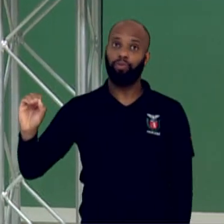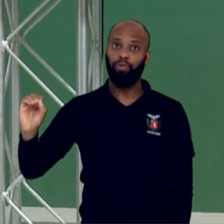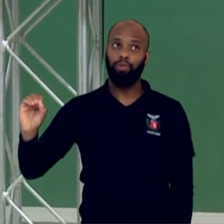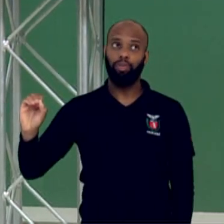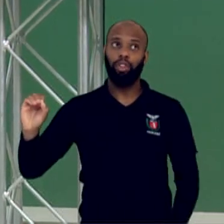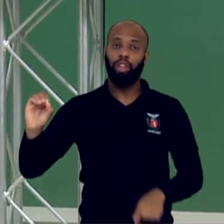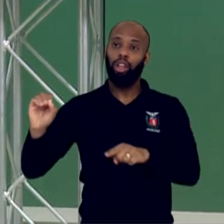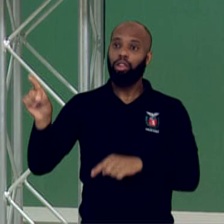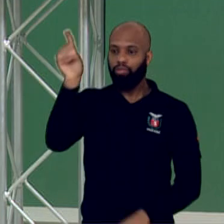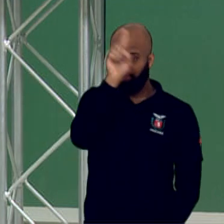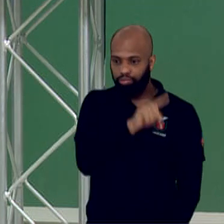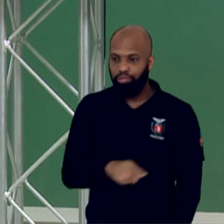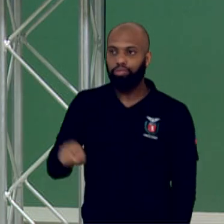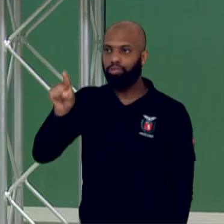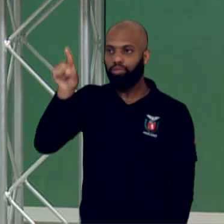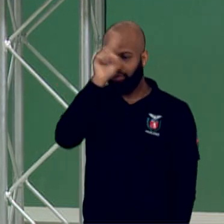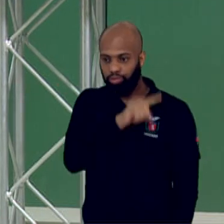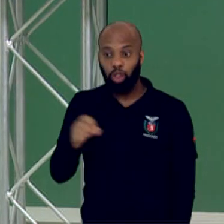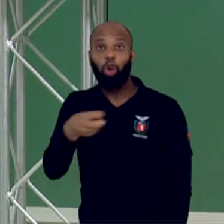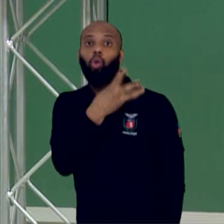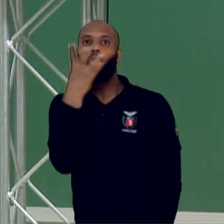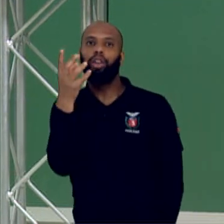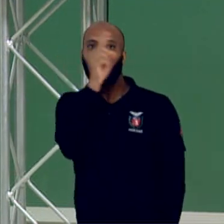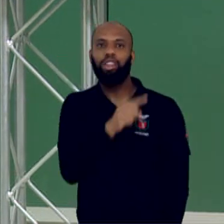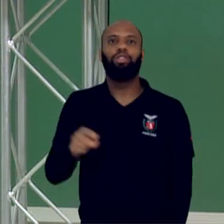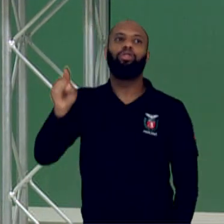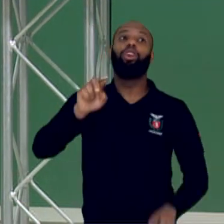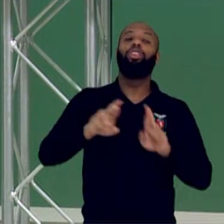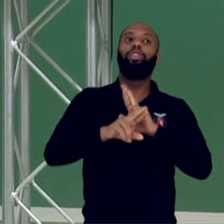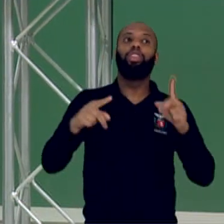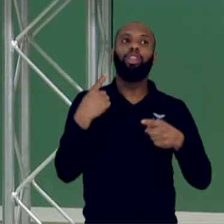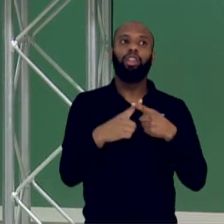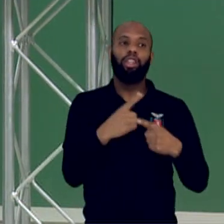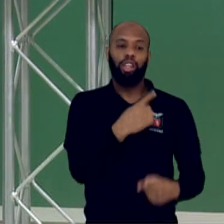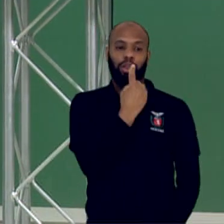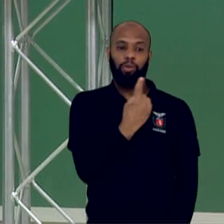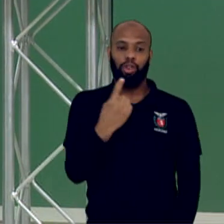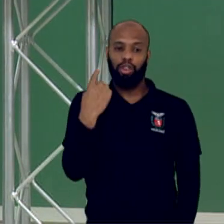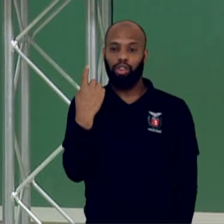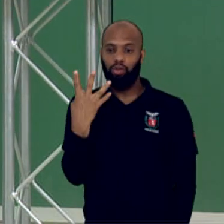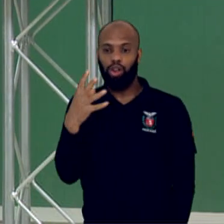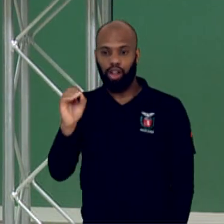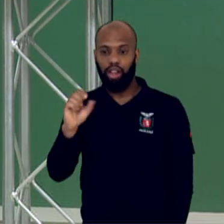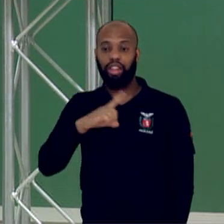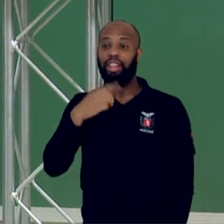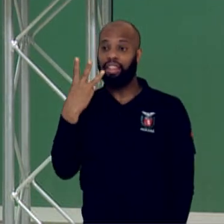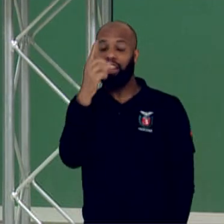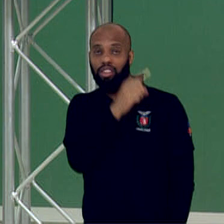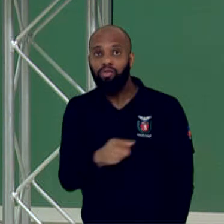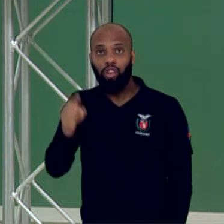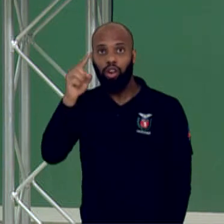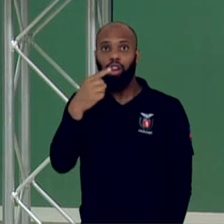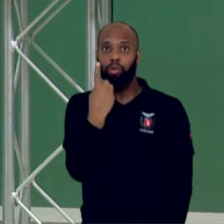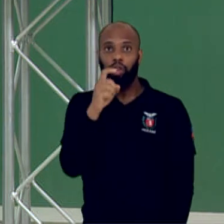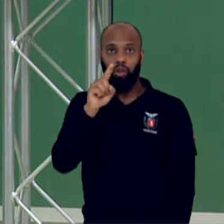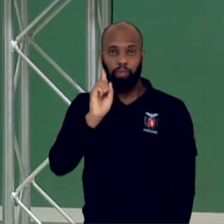diferença é que eles deram a quantidade de voltas diferente. O 1140, 3 voltas, e o 1500, 4 voltas.